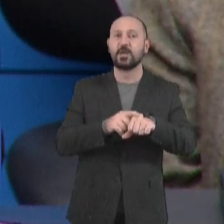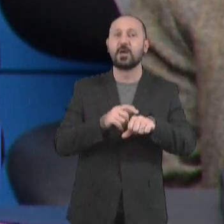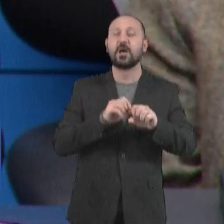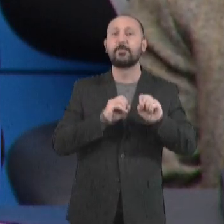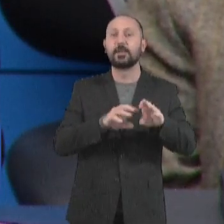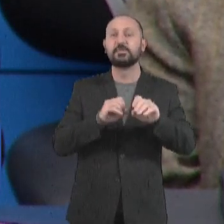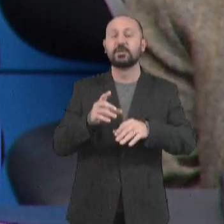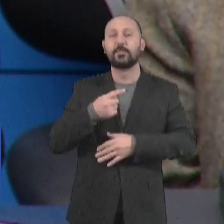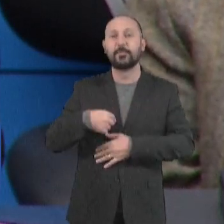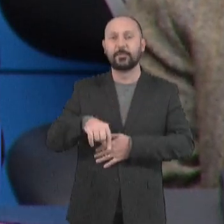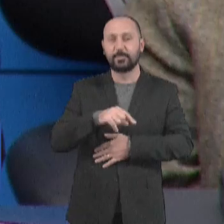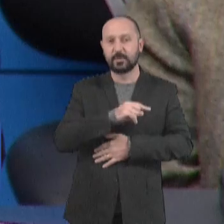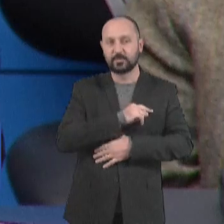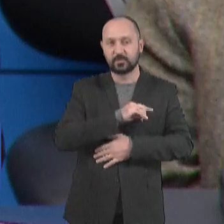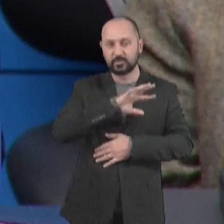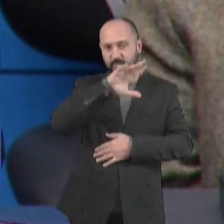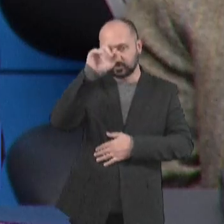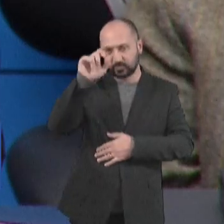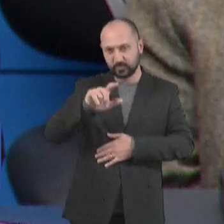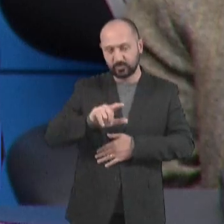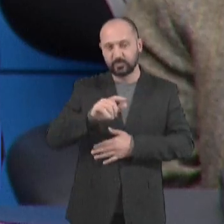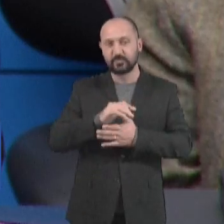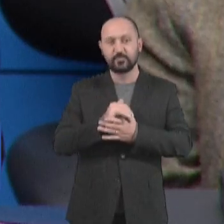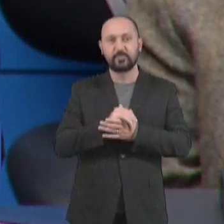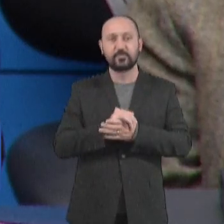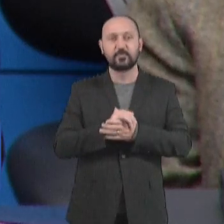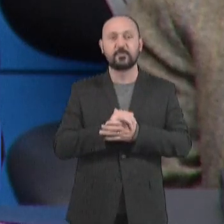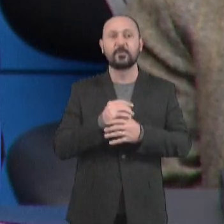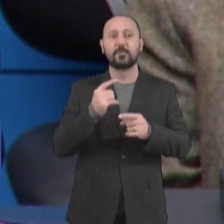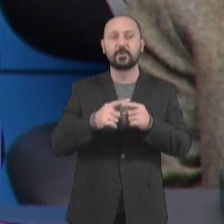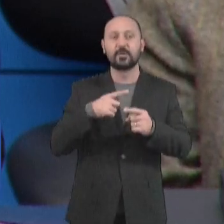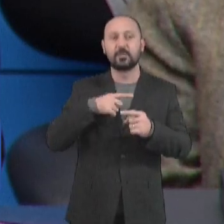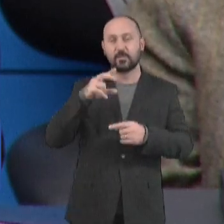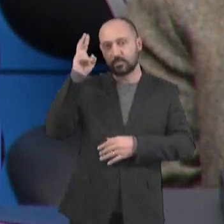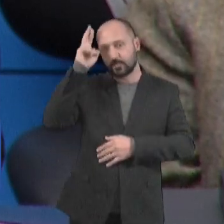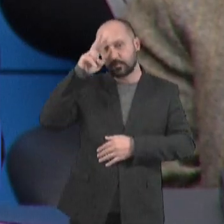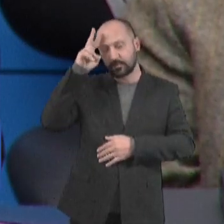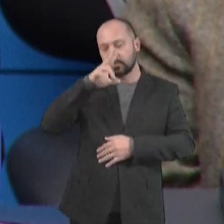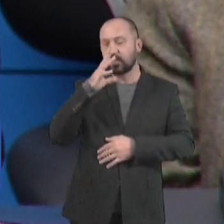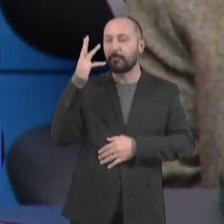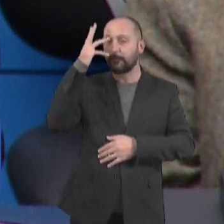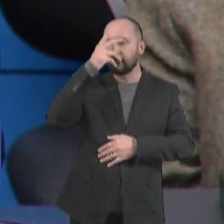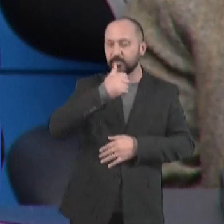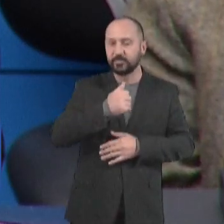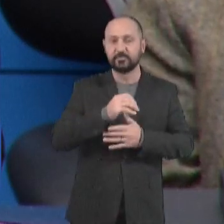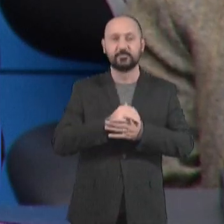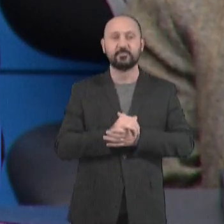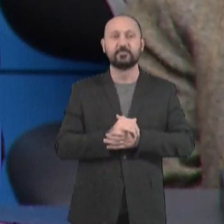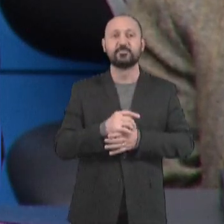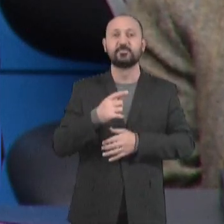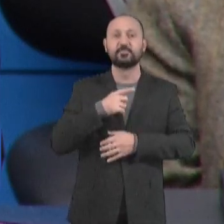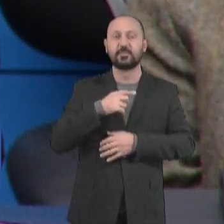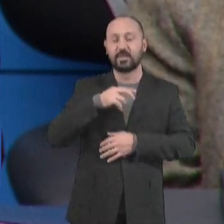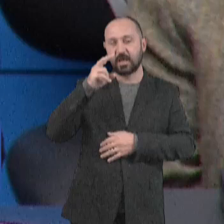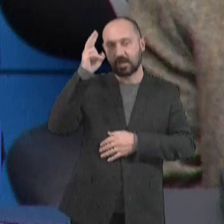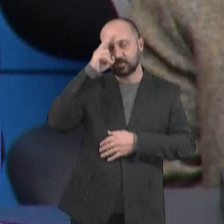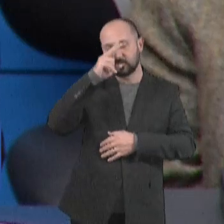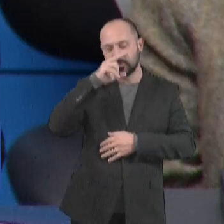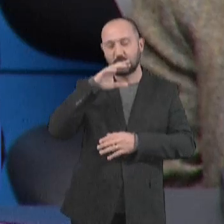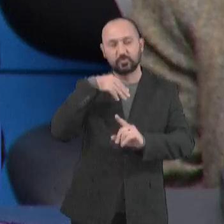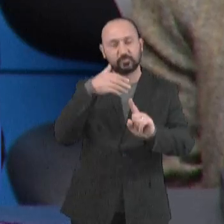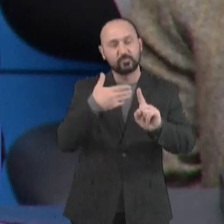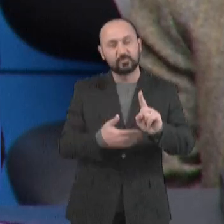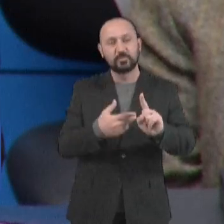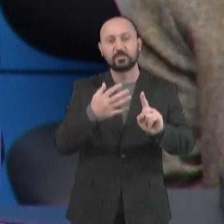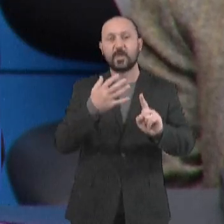lição para todos nós, sul-mato-grossenses, porque nós temos uma história muito bonita. Nós temos uma história digna